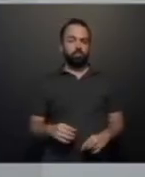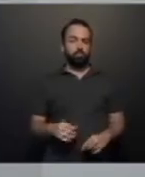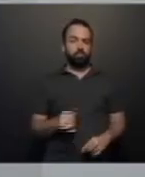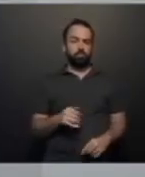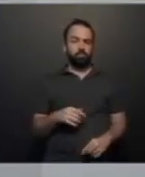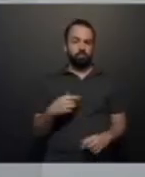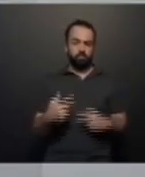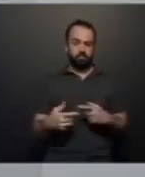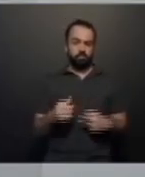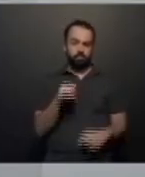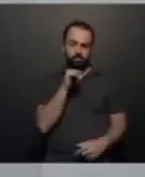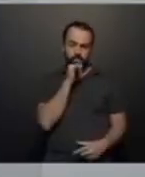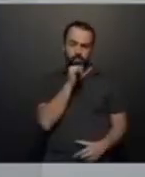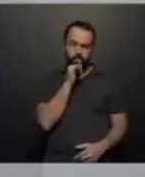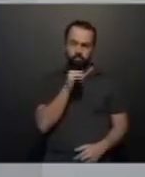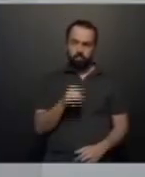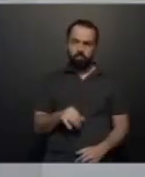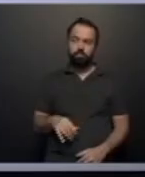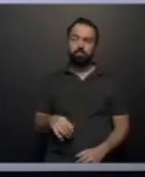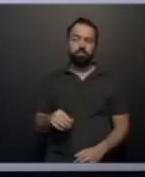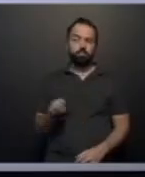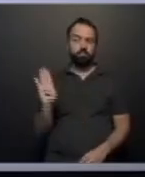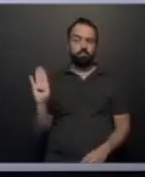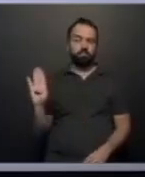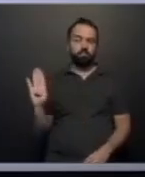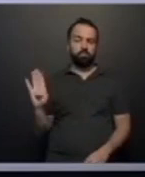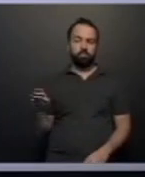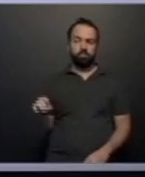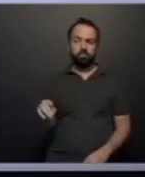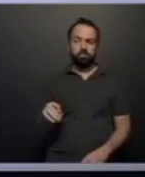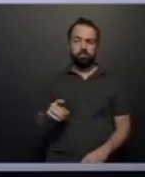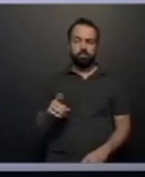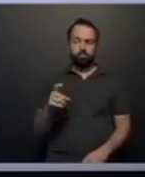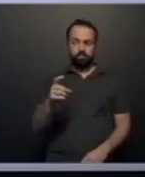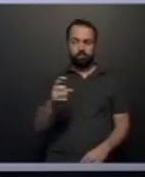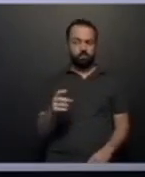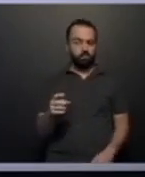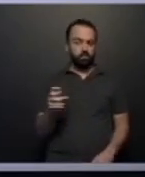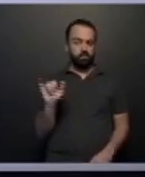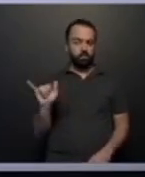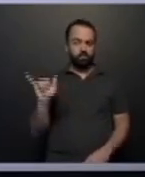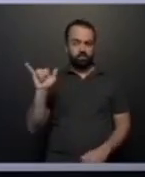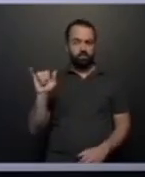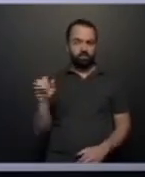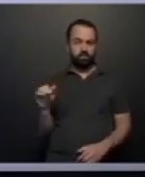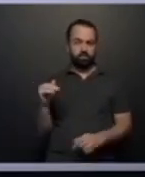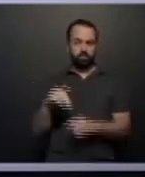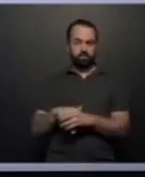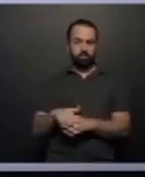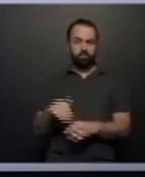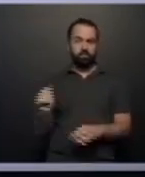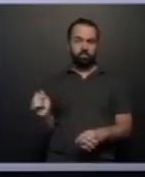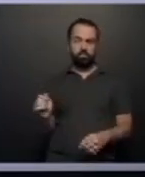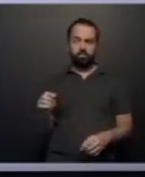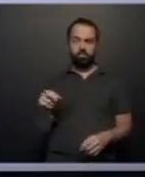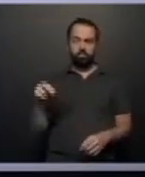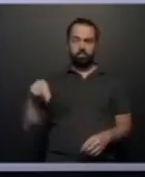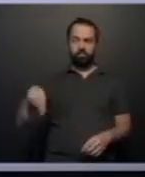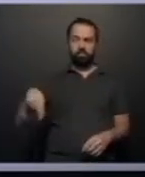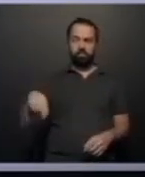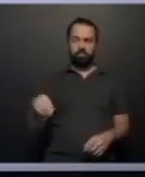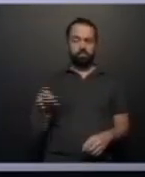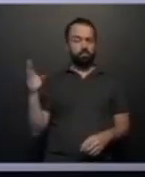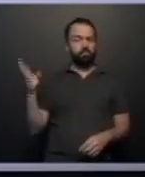Um outro exemplo aí que eu chamei de conjunto B. Y pertence aos números naturais, tal que x é menor que